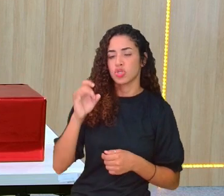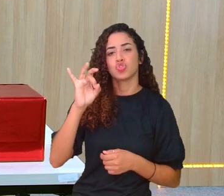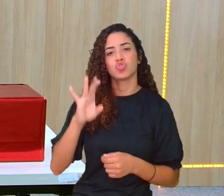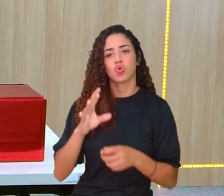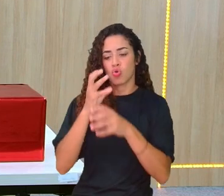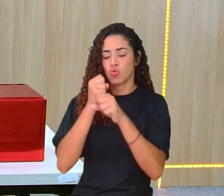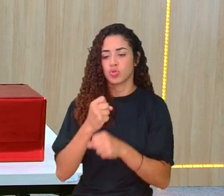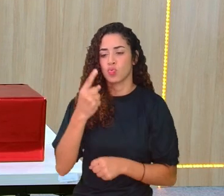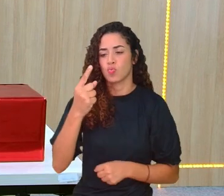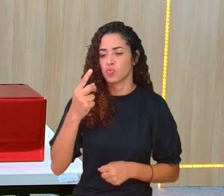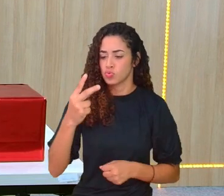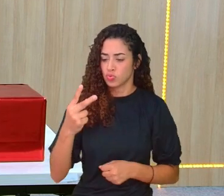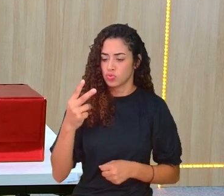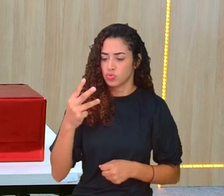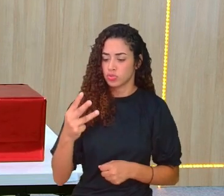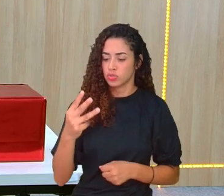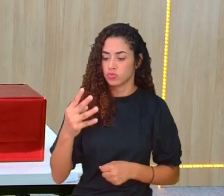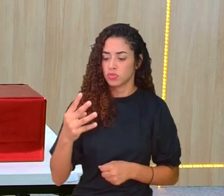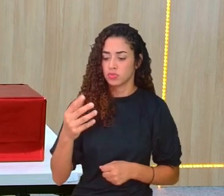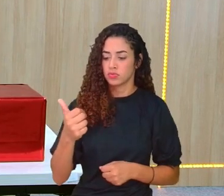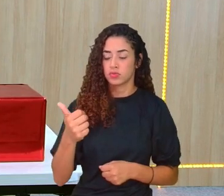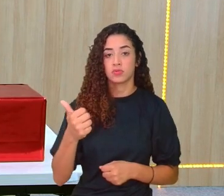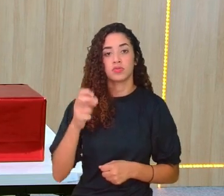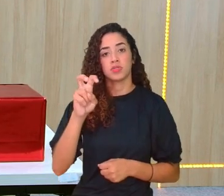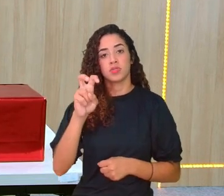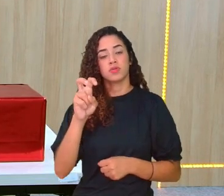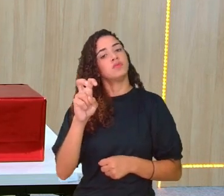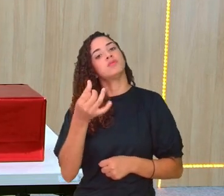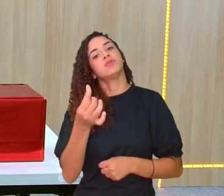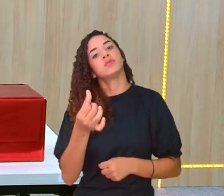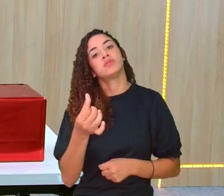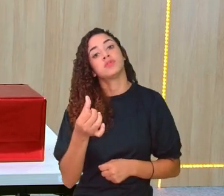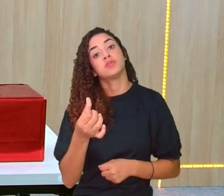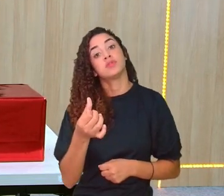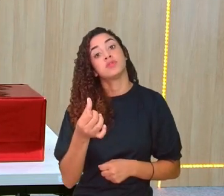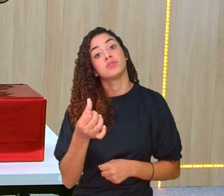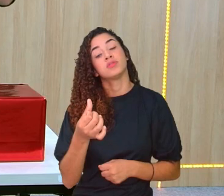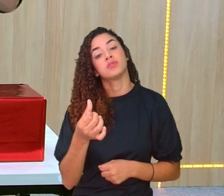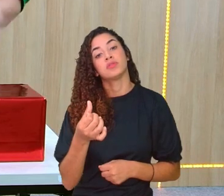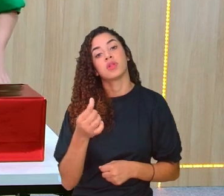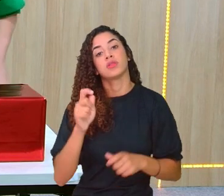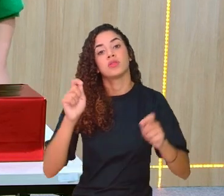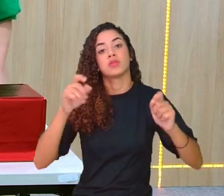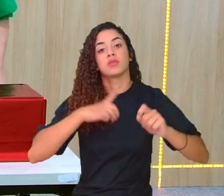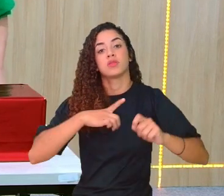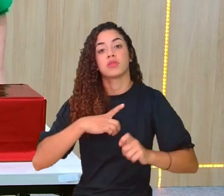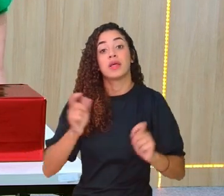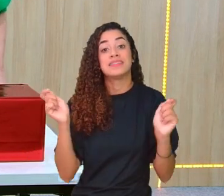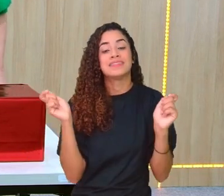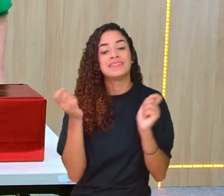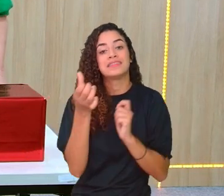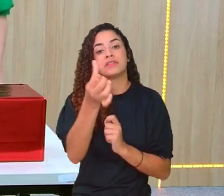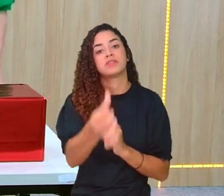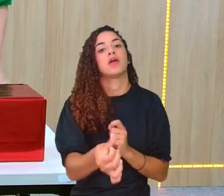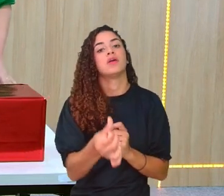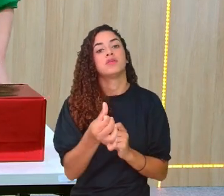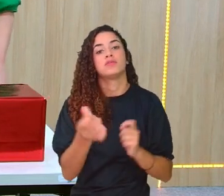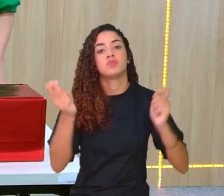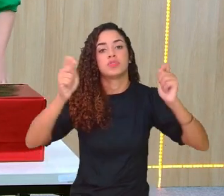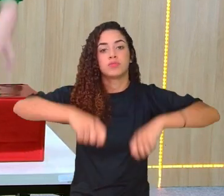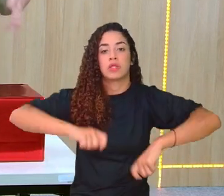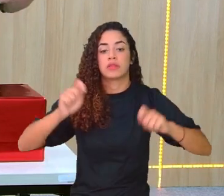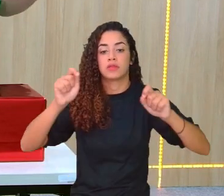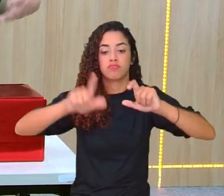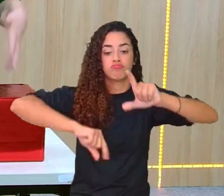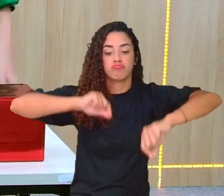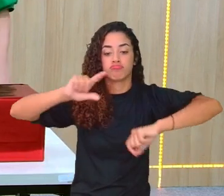Um, dois, três, quatro, cinco, seis. Eu vou ter seis possibilidades de escolha. Né?